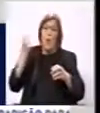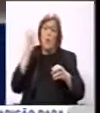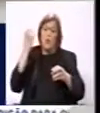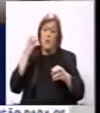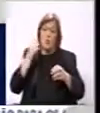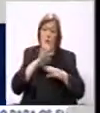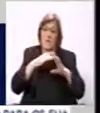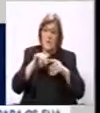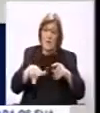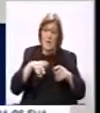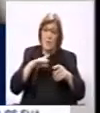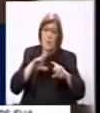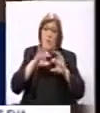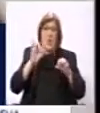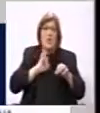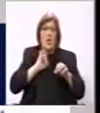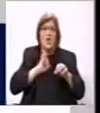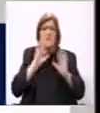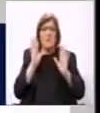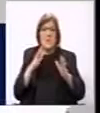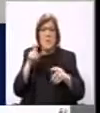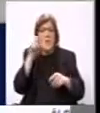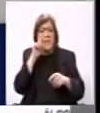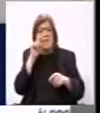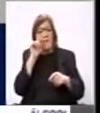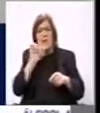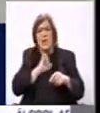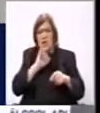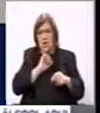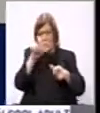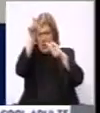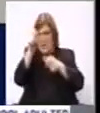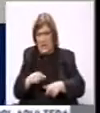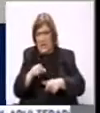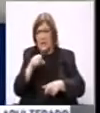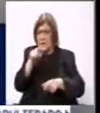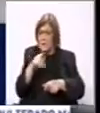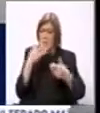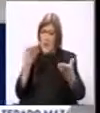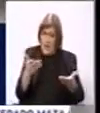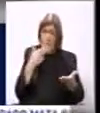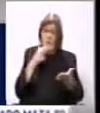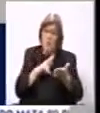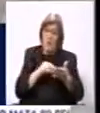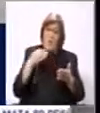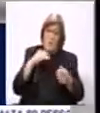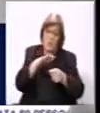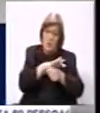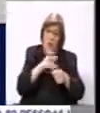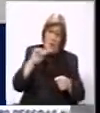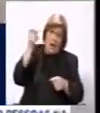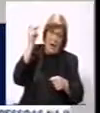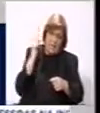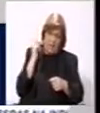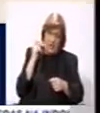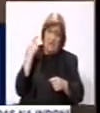em portugal ea forma como nós devemos defender ela viu o filho é seu caráter ea prova disso é que no mesmo lugar do ano passado é muito